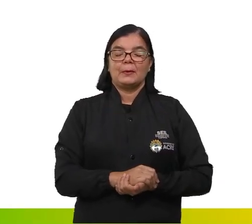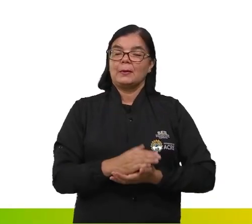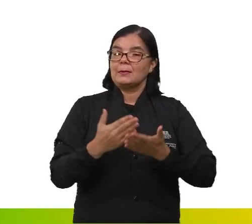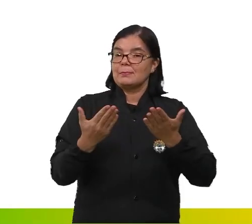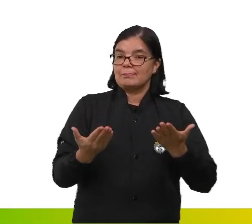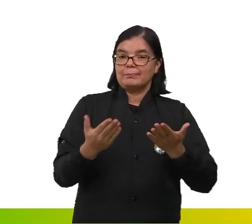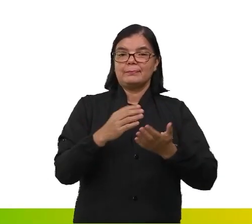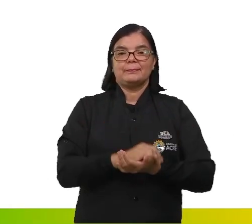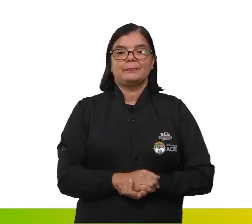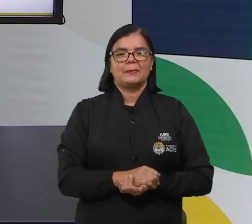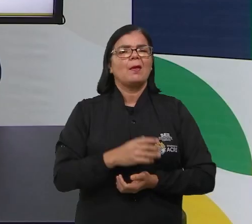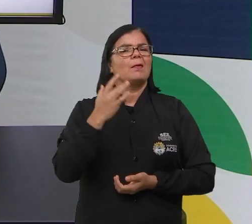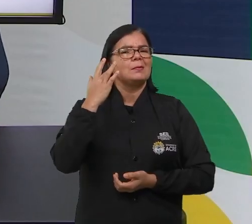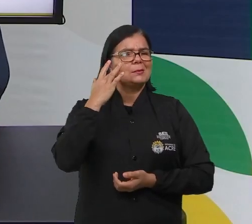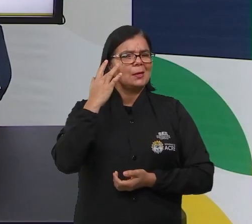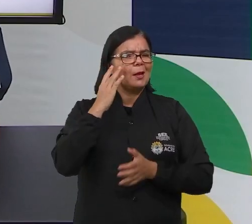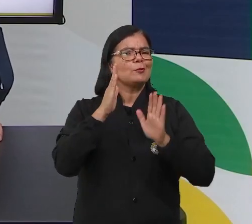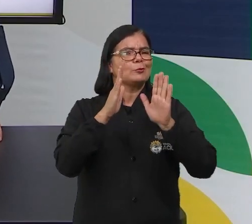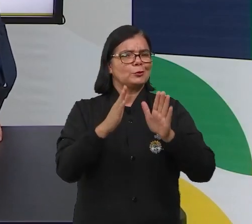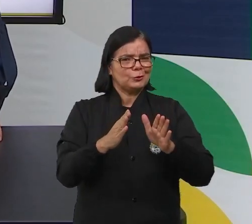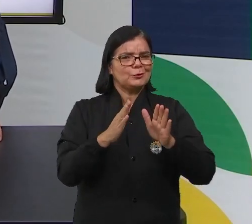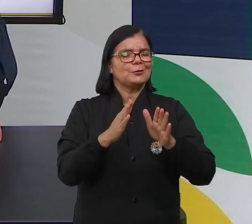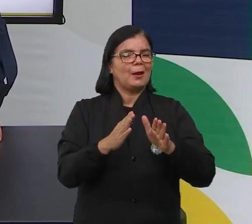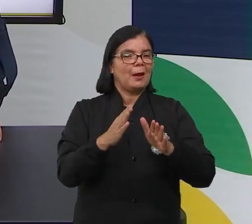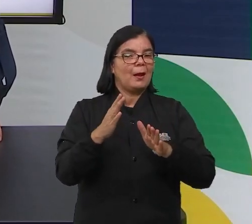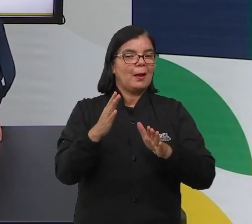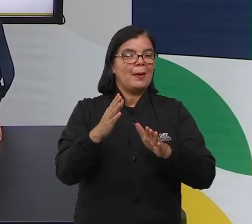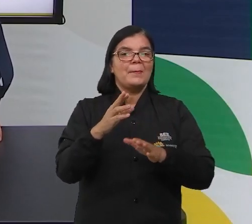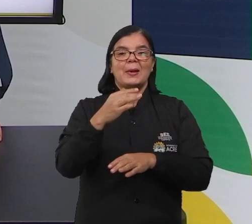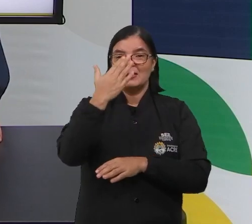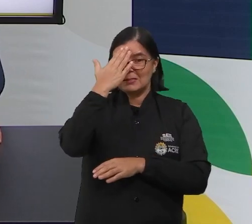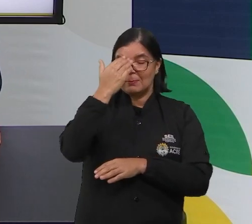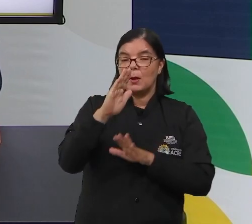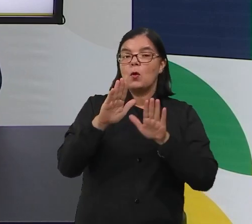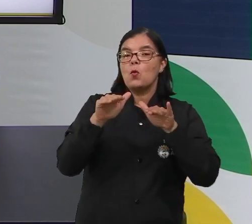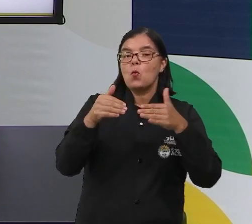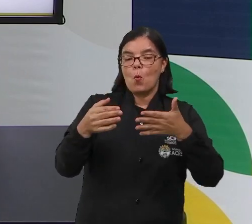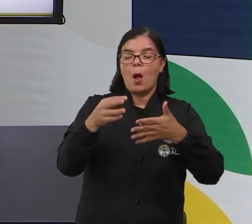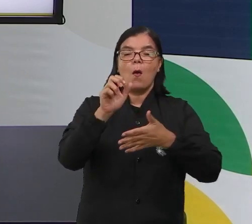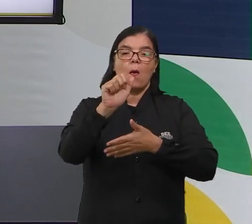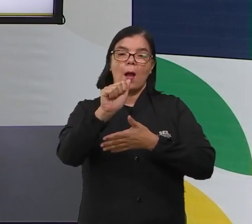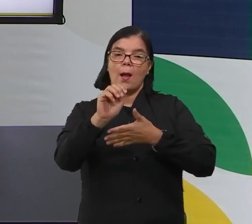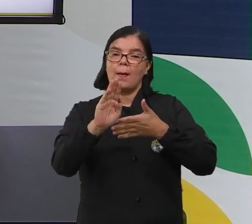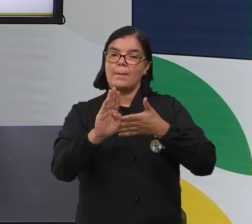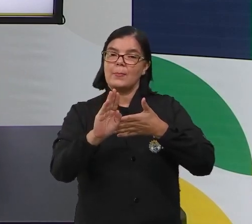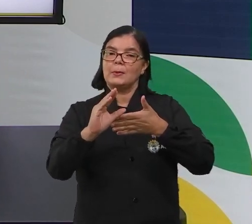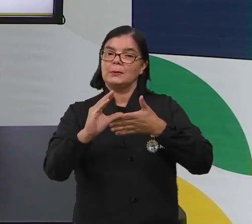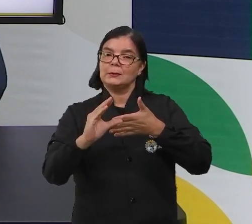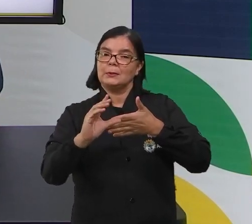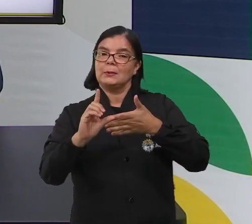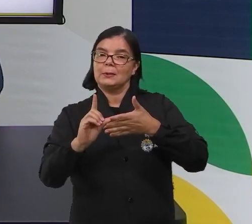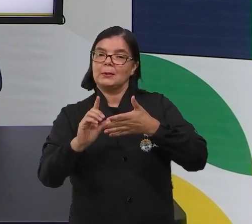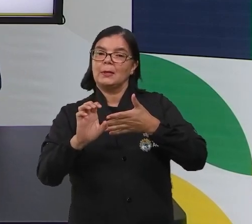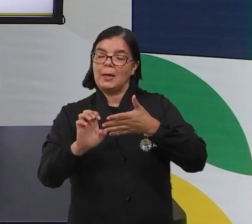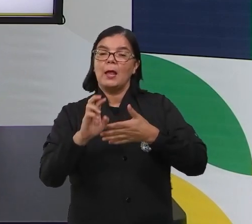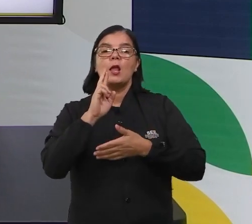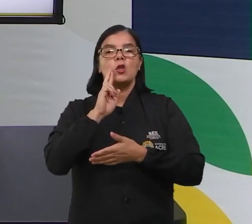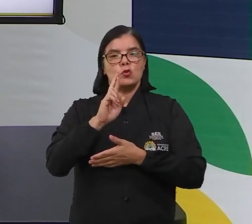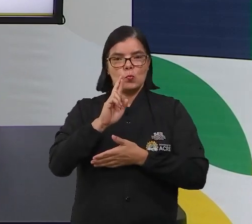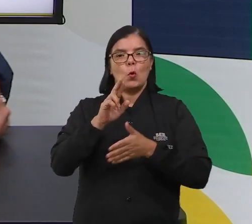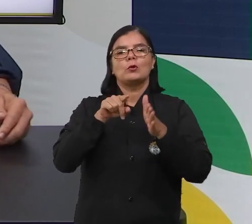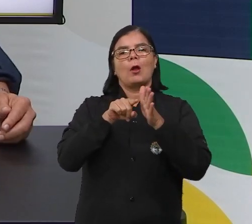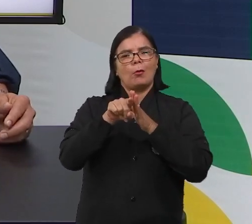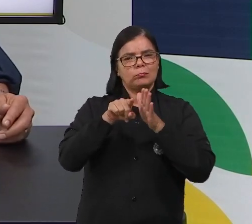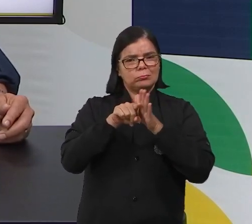Então, será que já dá para deduzir qual das alternativas responde à